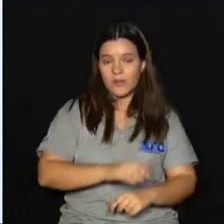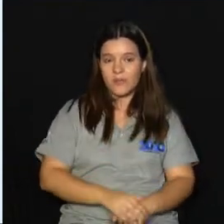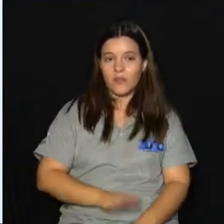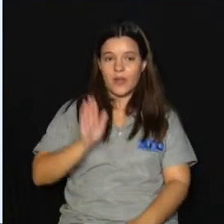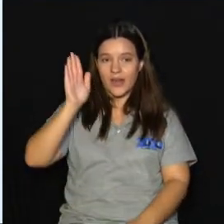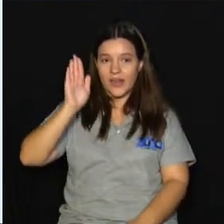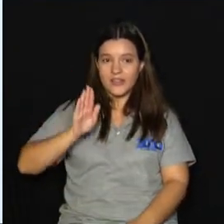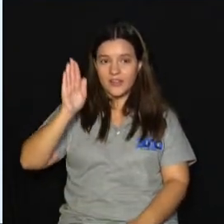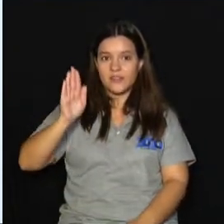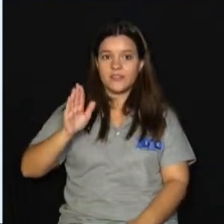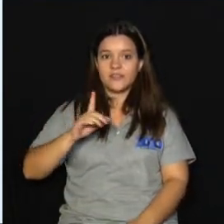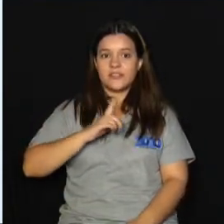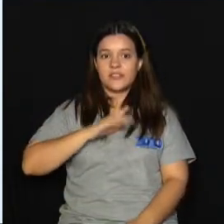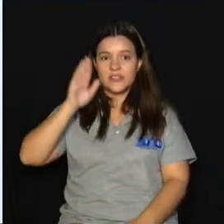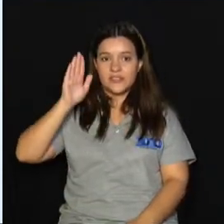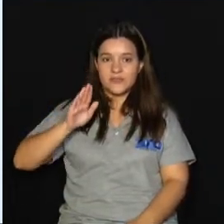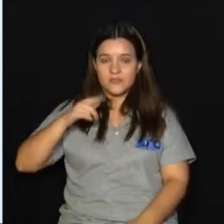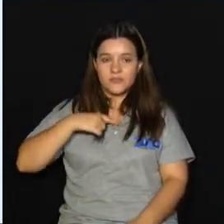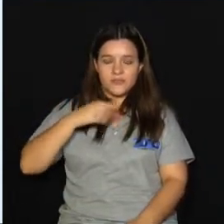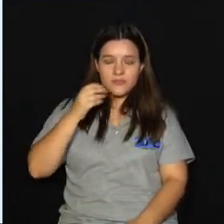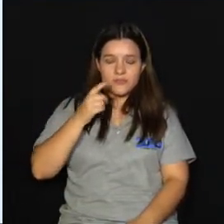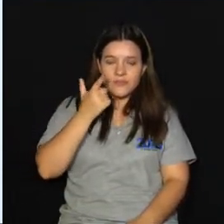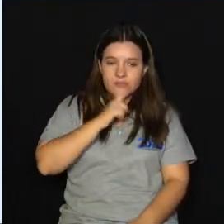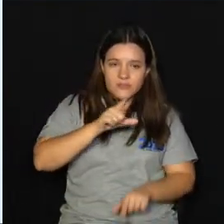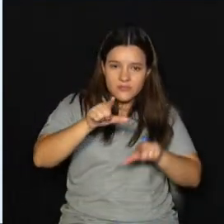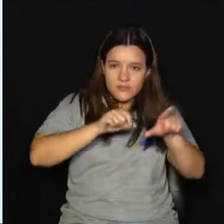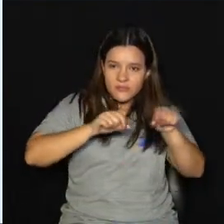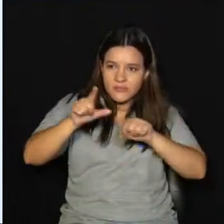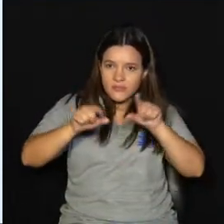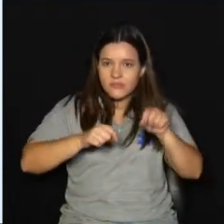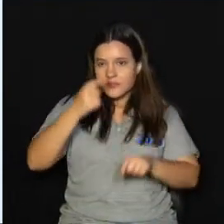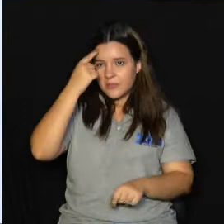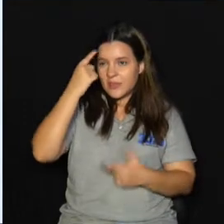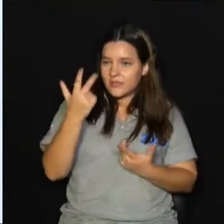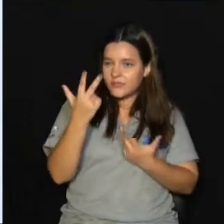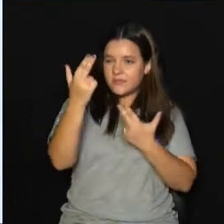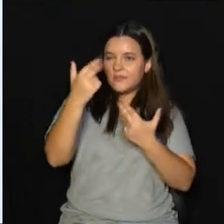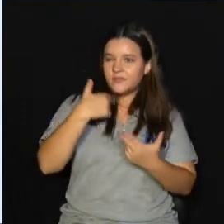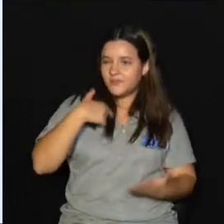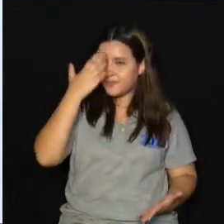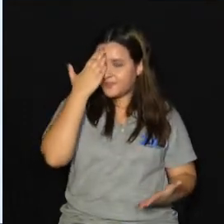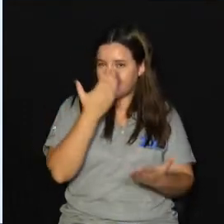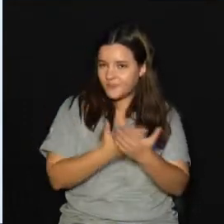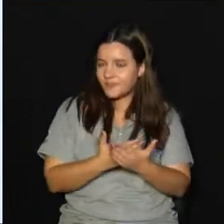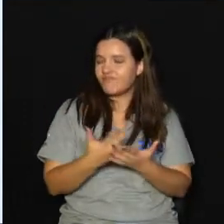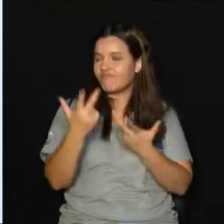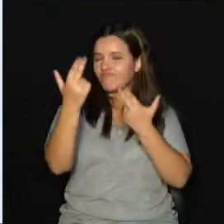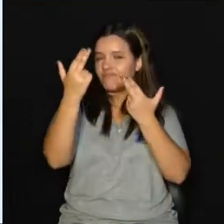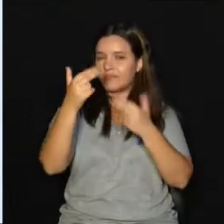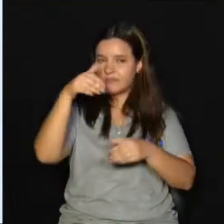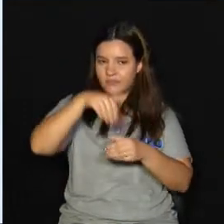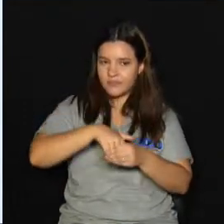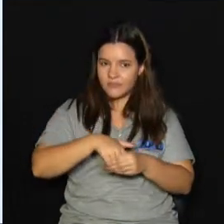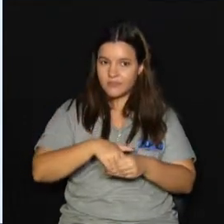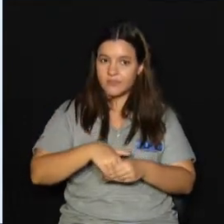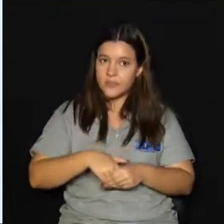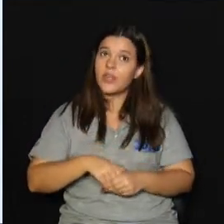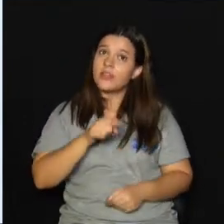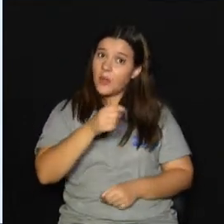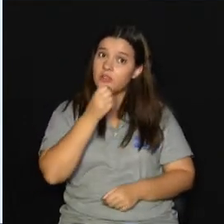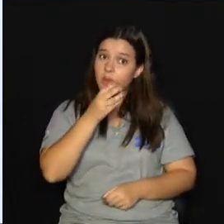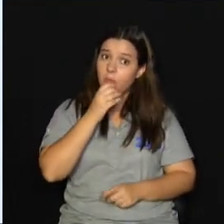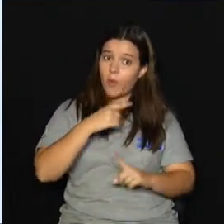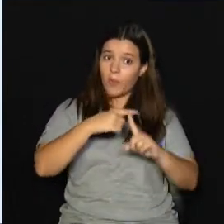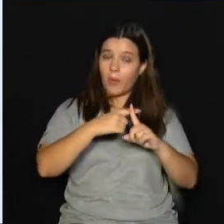tem muitos candidatos, eu consigo escolher aquele que se aproxima mais do que eu quero, do que eu acredito. Então, isso tem um lado muito